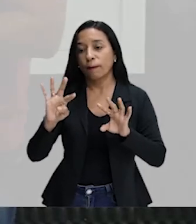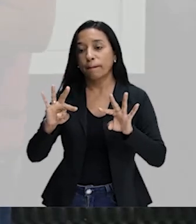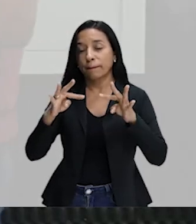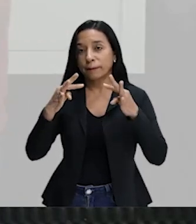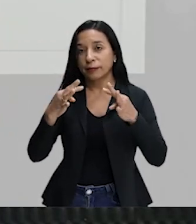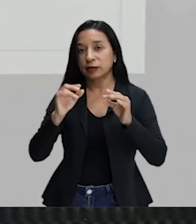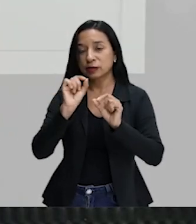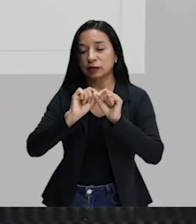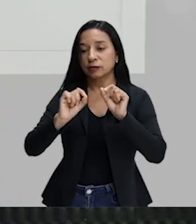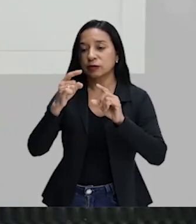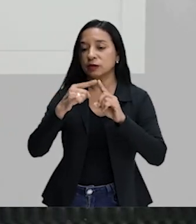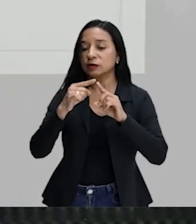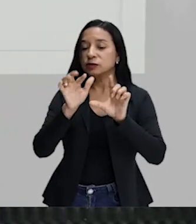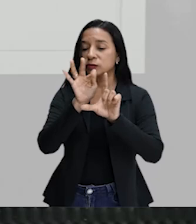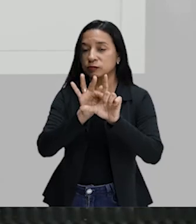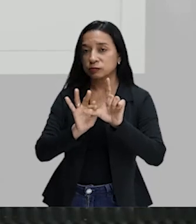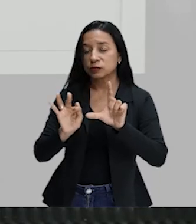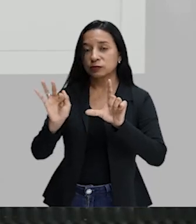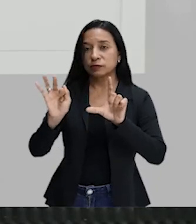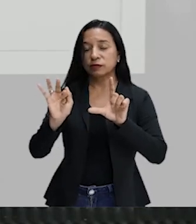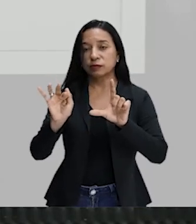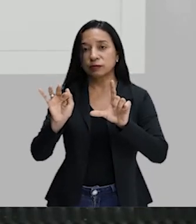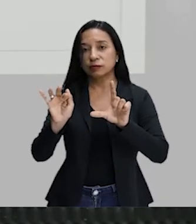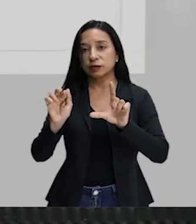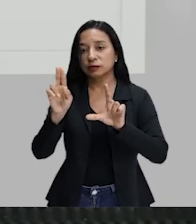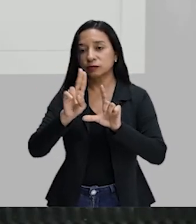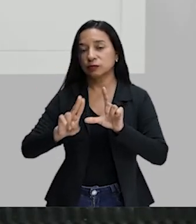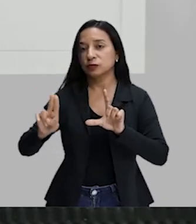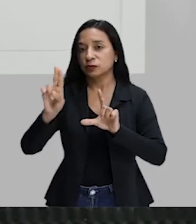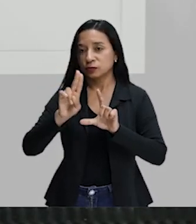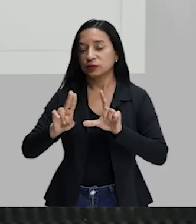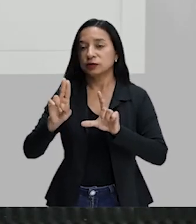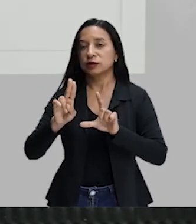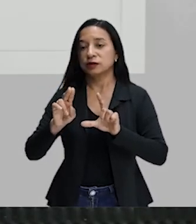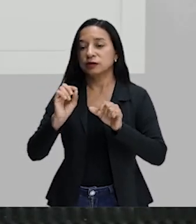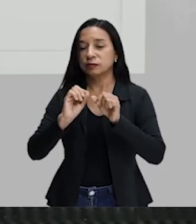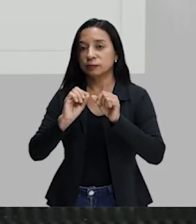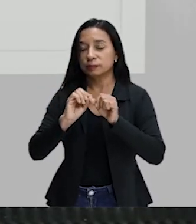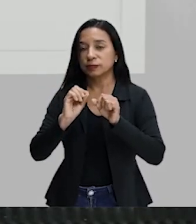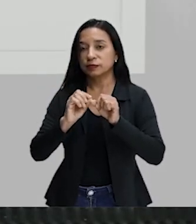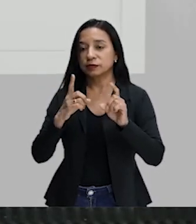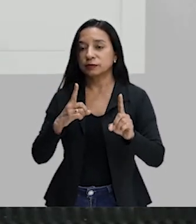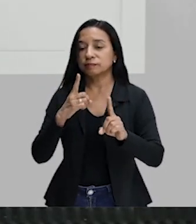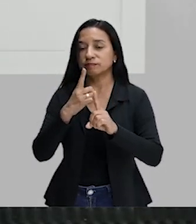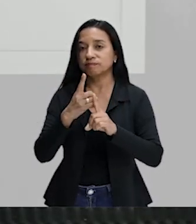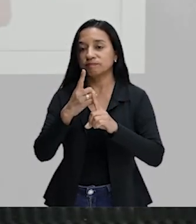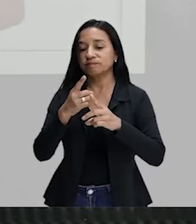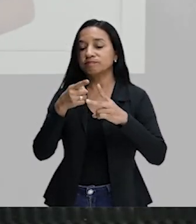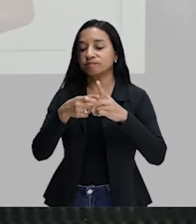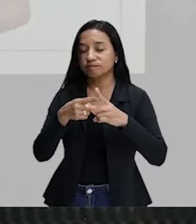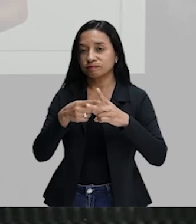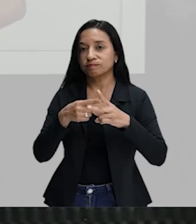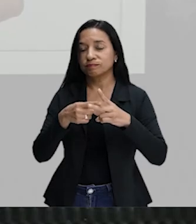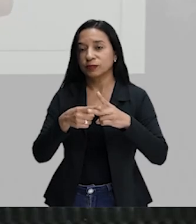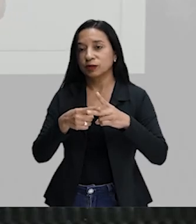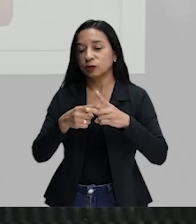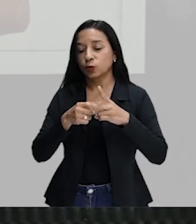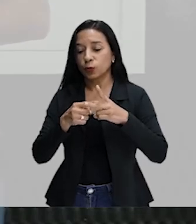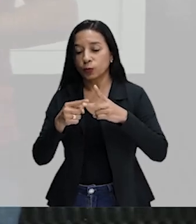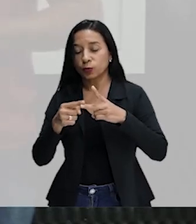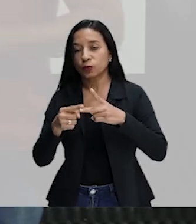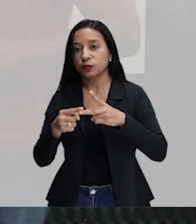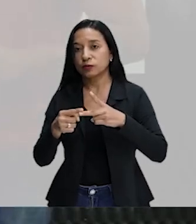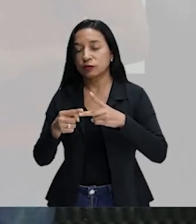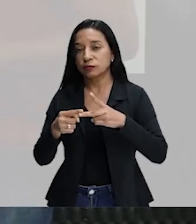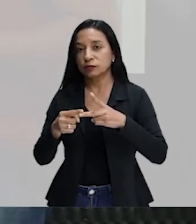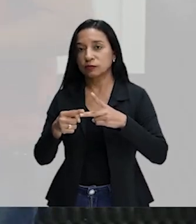esse tipo de fórmula ela vai ser útil para a gente para resolver, para encontrar seno e cosseno, a gente vai ver o